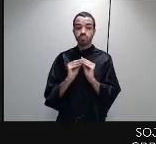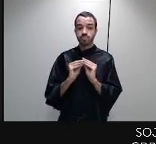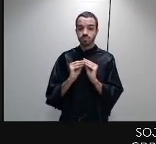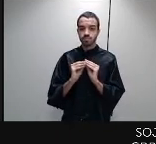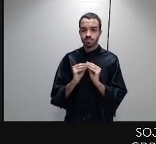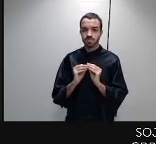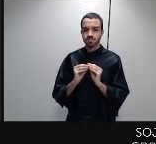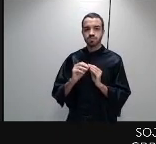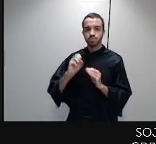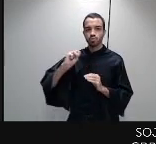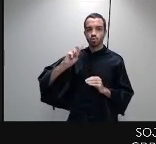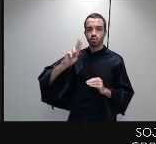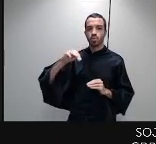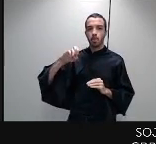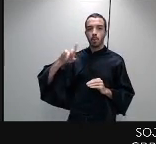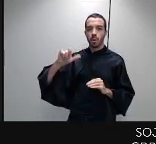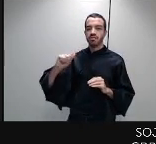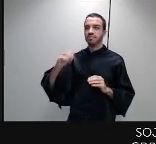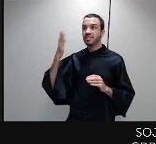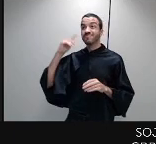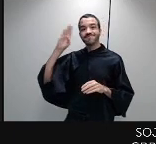base na nossa G1